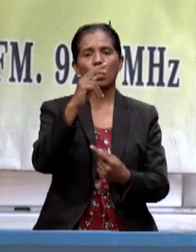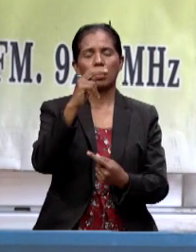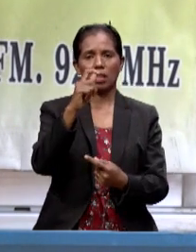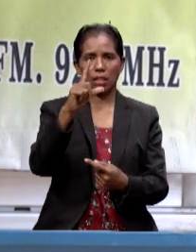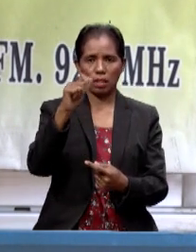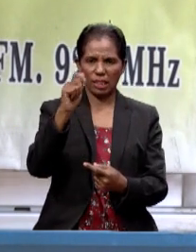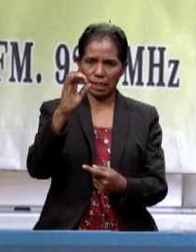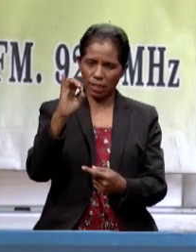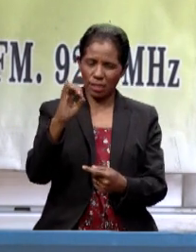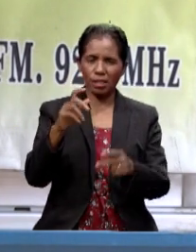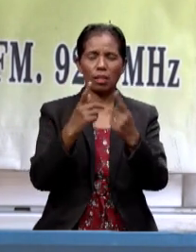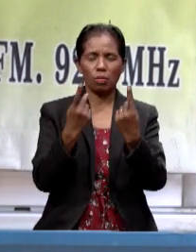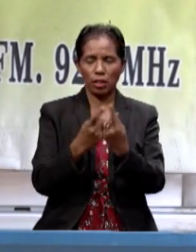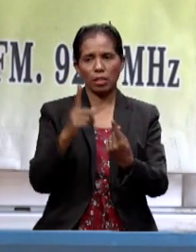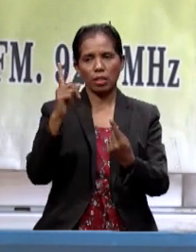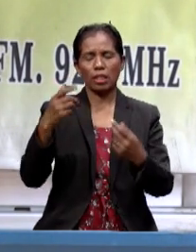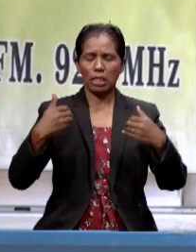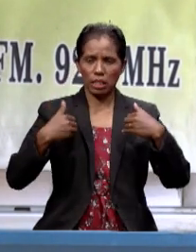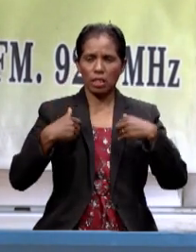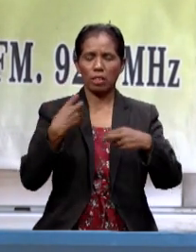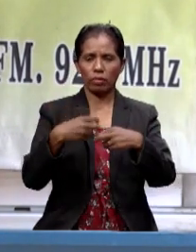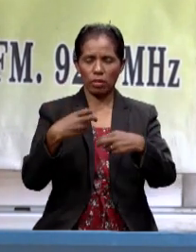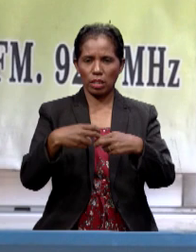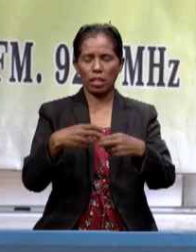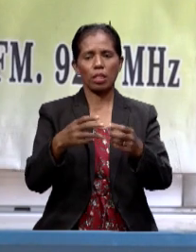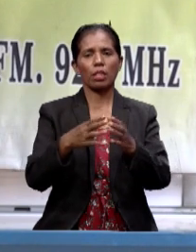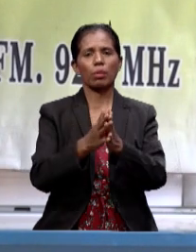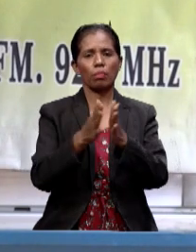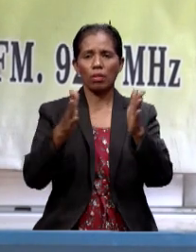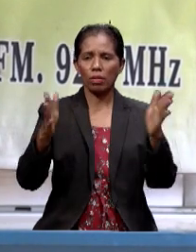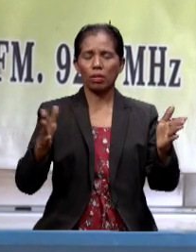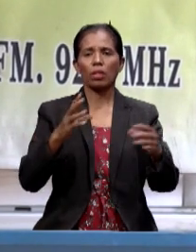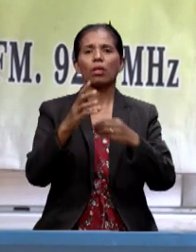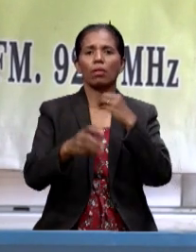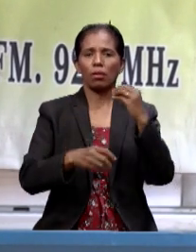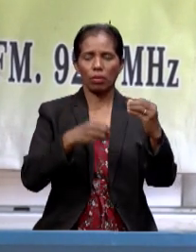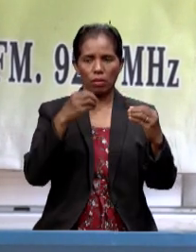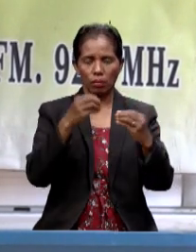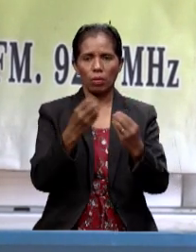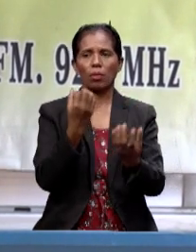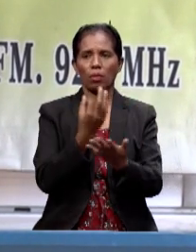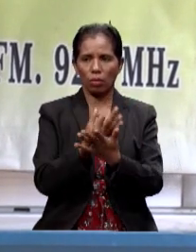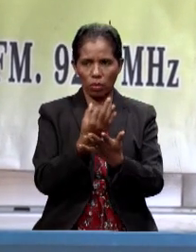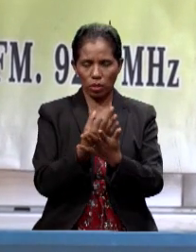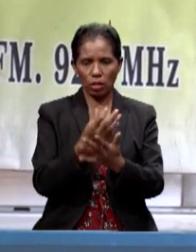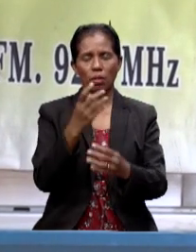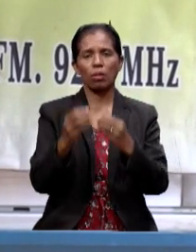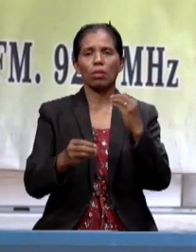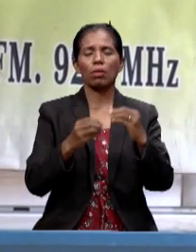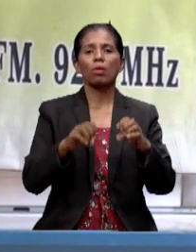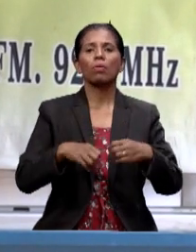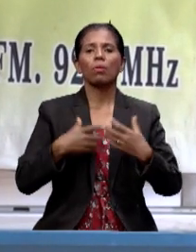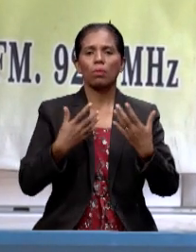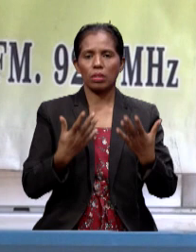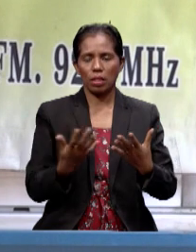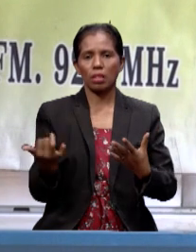e por acaso ni ia desafios bara ia konaba orçamento konaba o insania